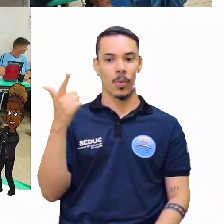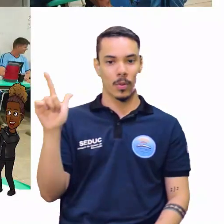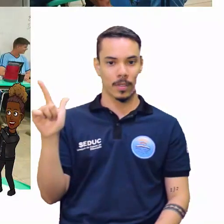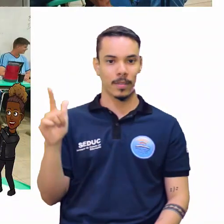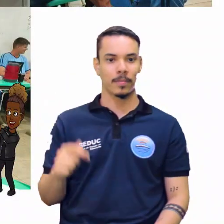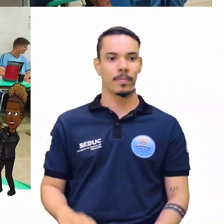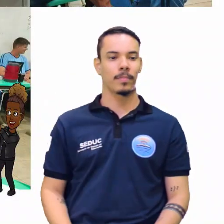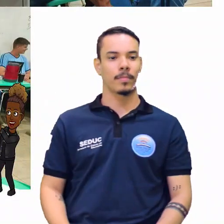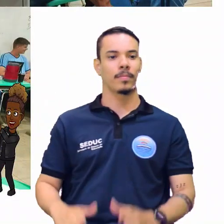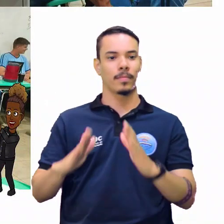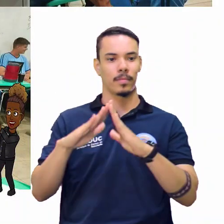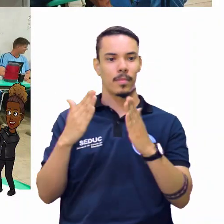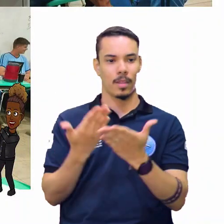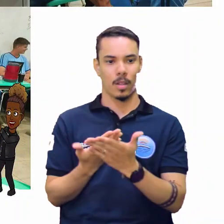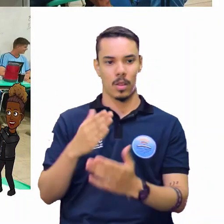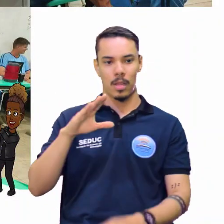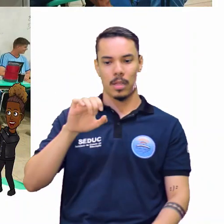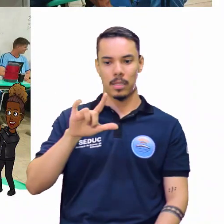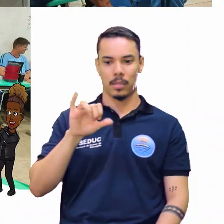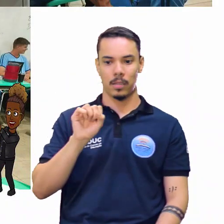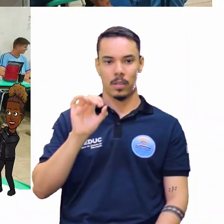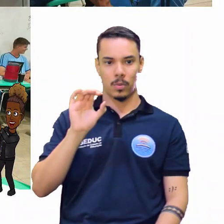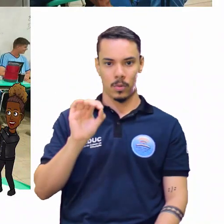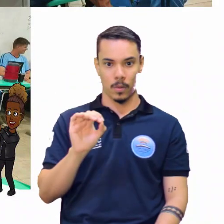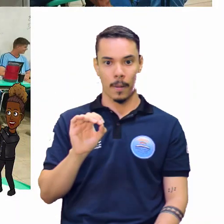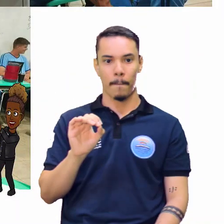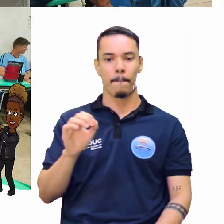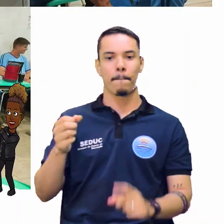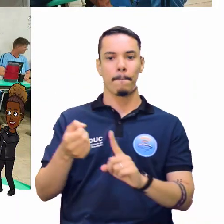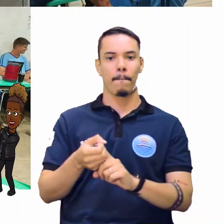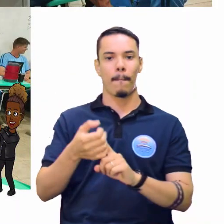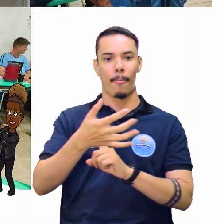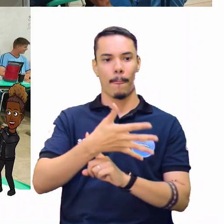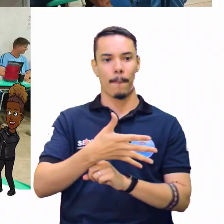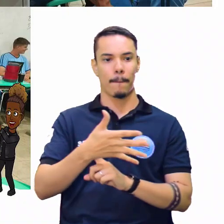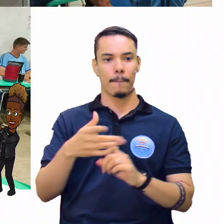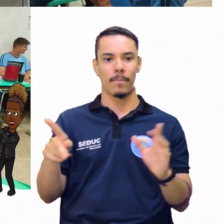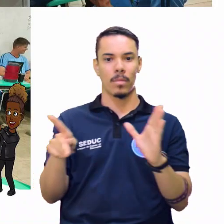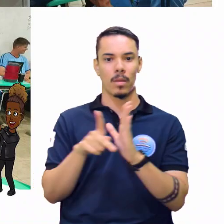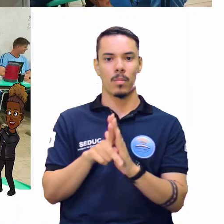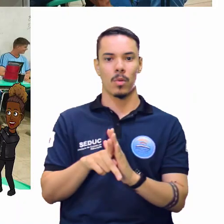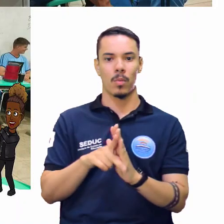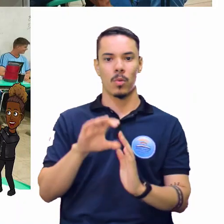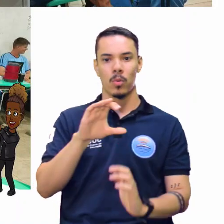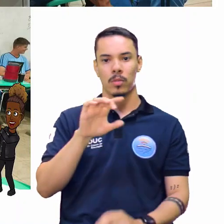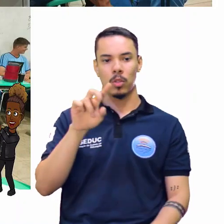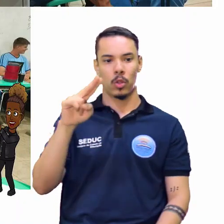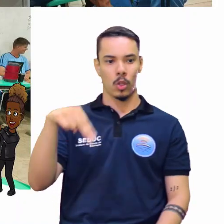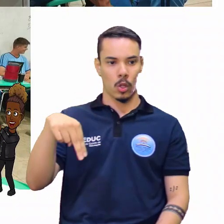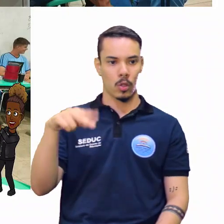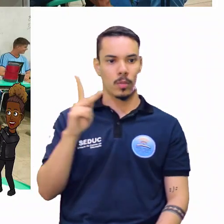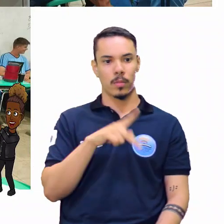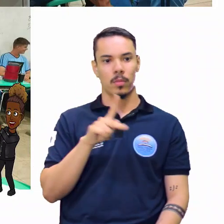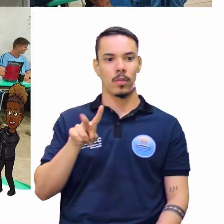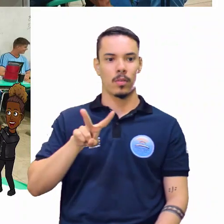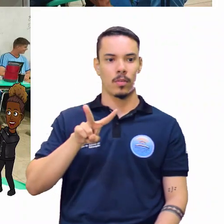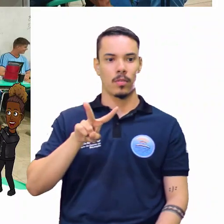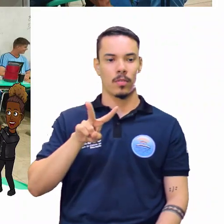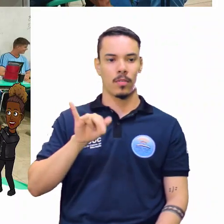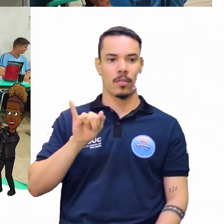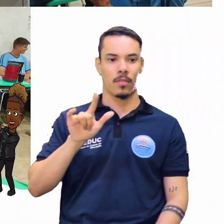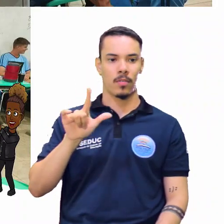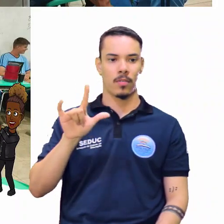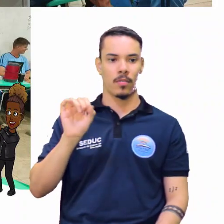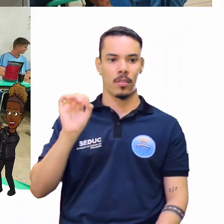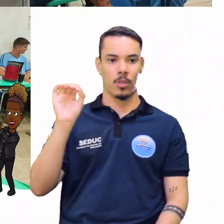chegando a escola Celso Ferreira da Cunha e extensão Cruzeiro do Norte professor Wilson